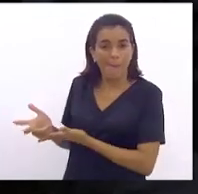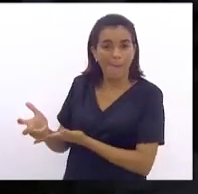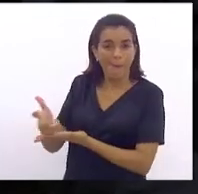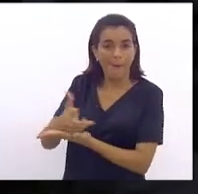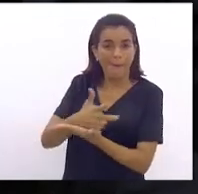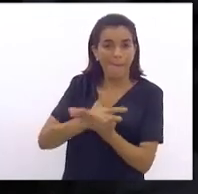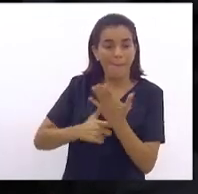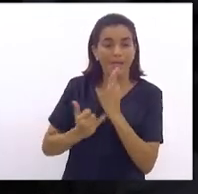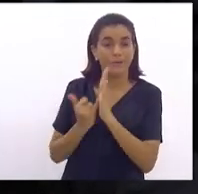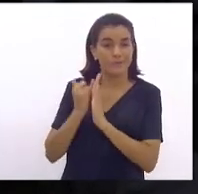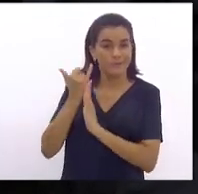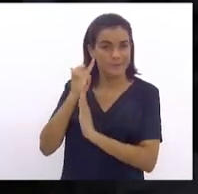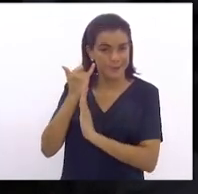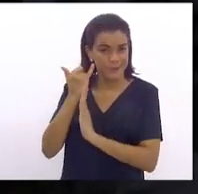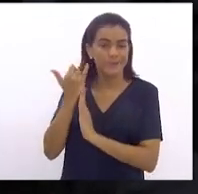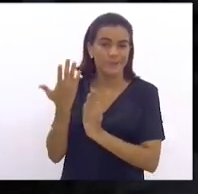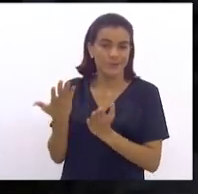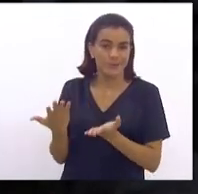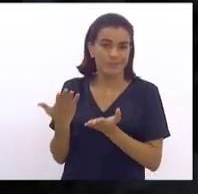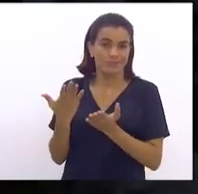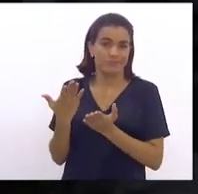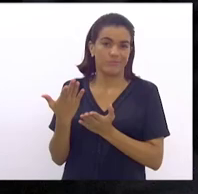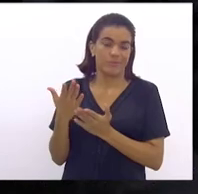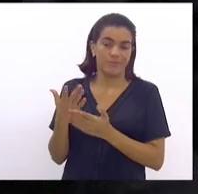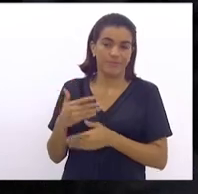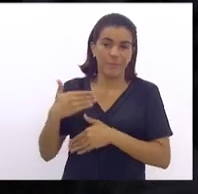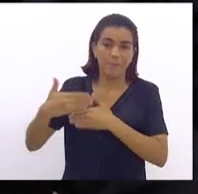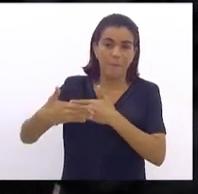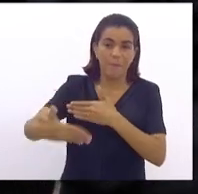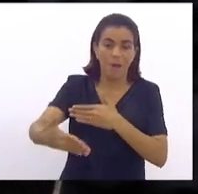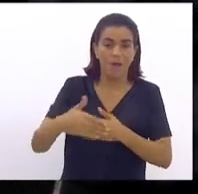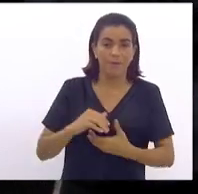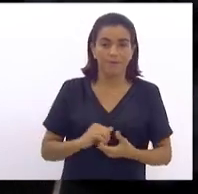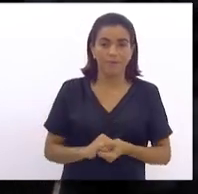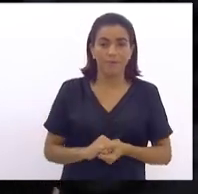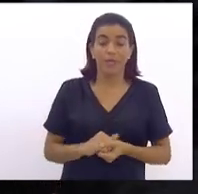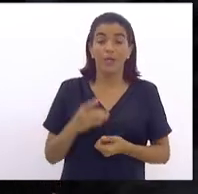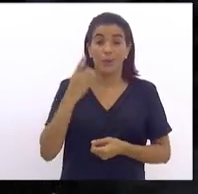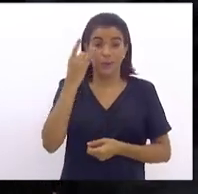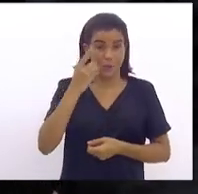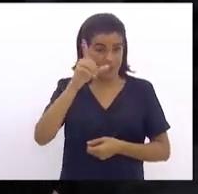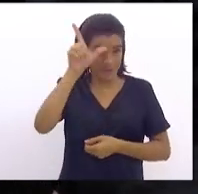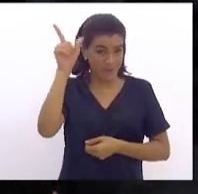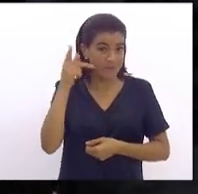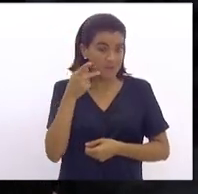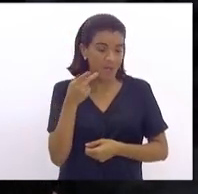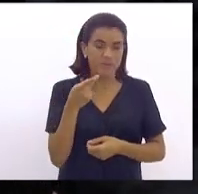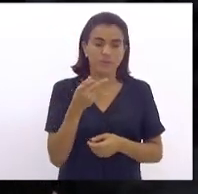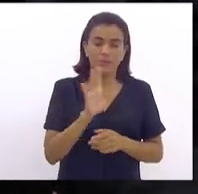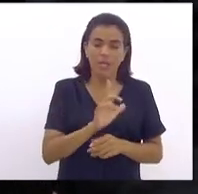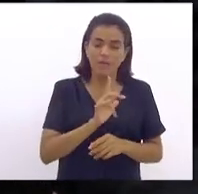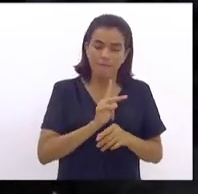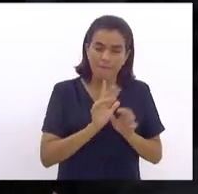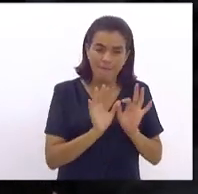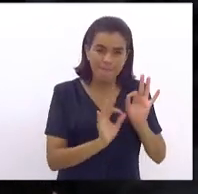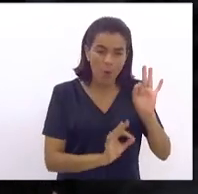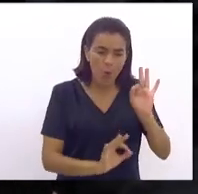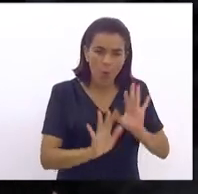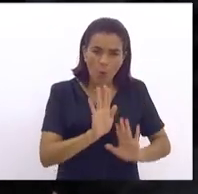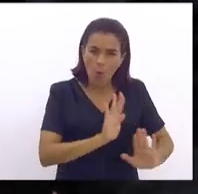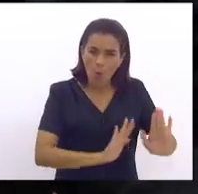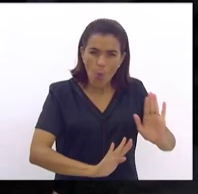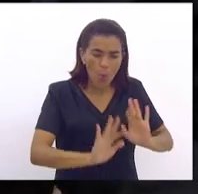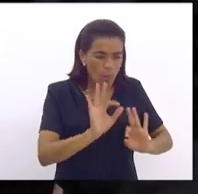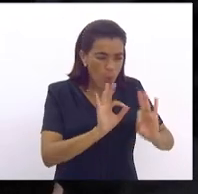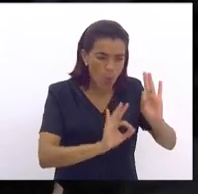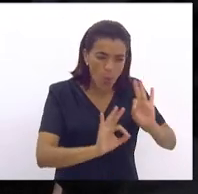operação própria e nas operações subsequentes. E o deputado Luiz Paulo foi muito cuidadoso, porque fez, inclusive,